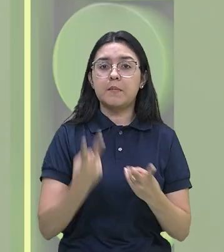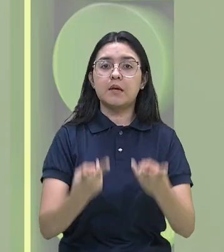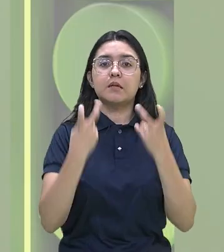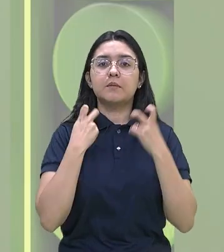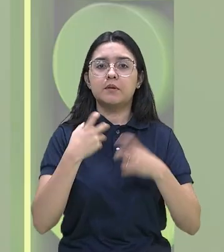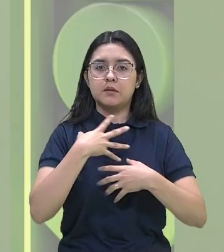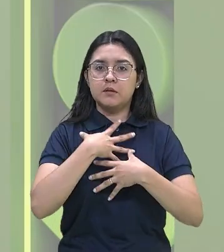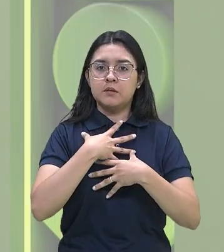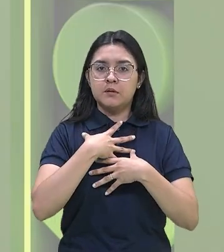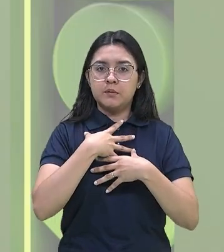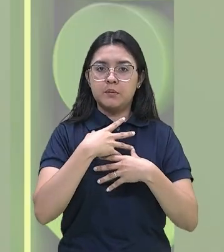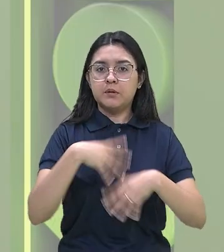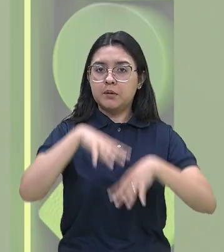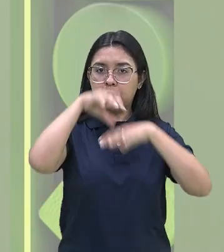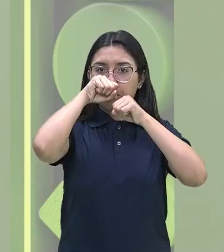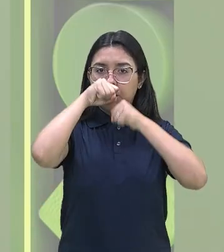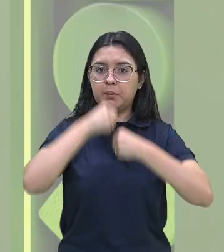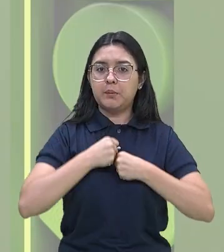respiração,